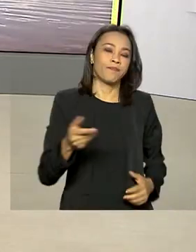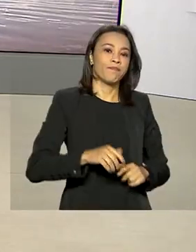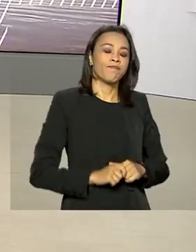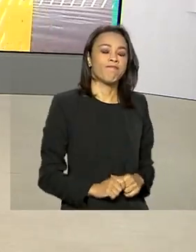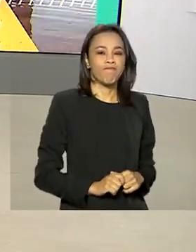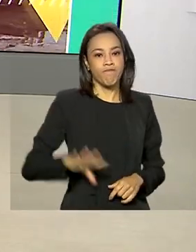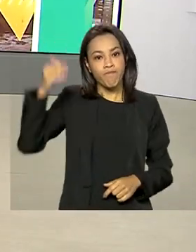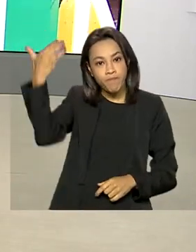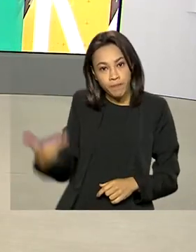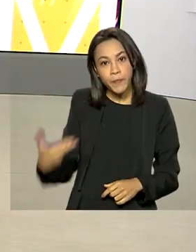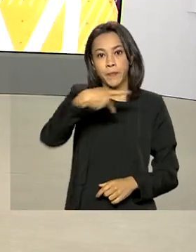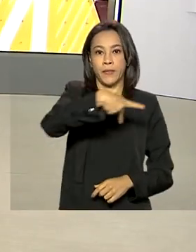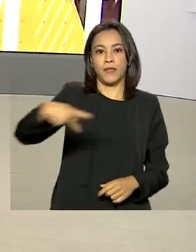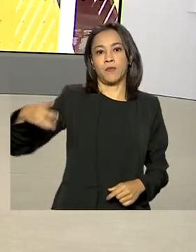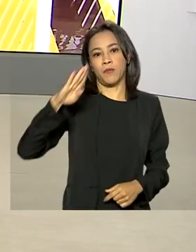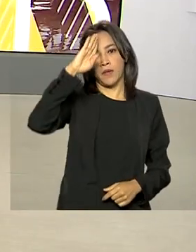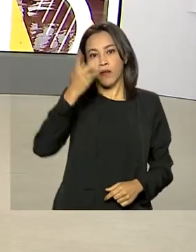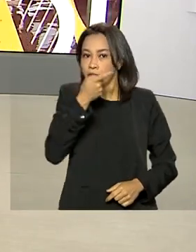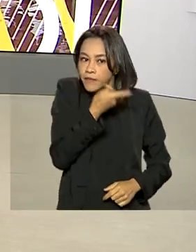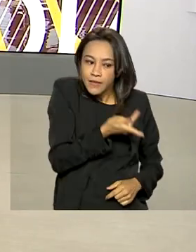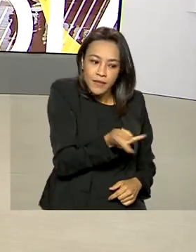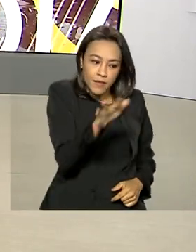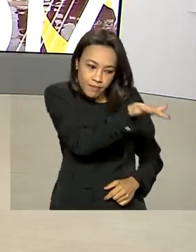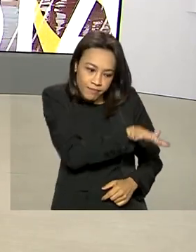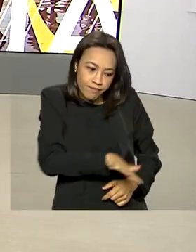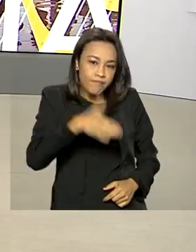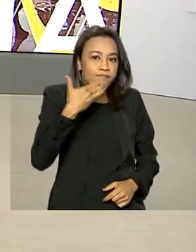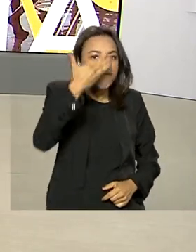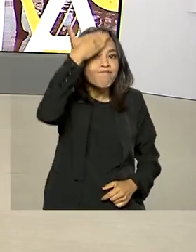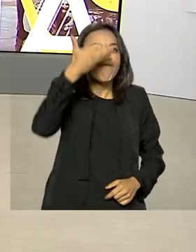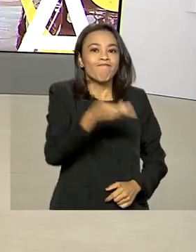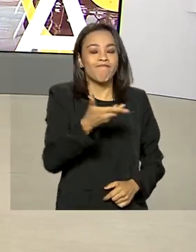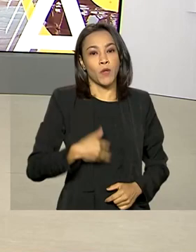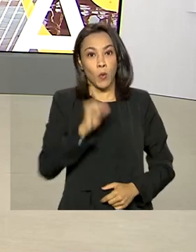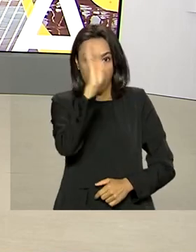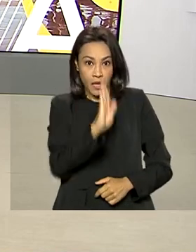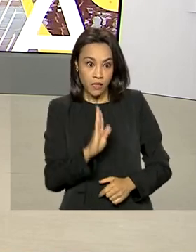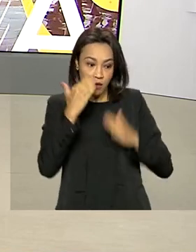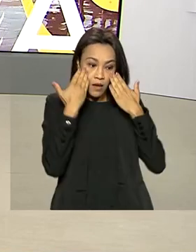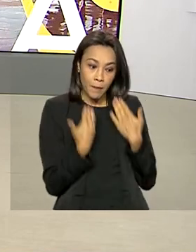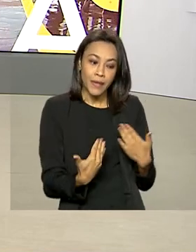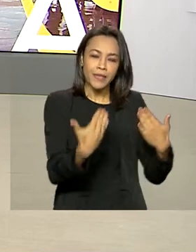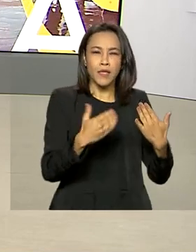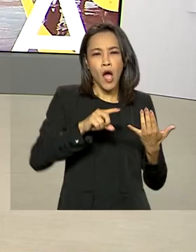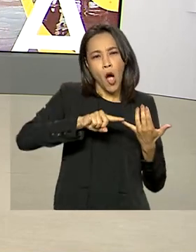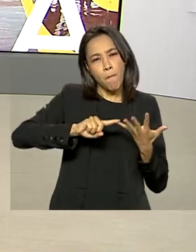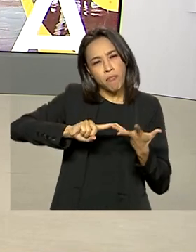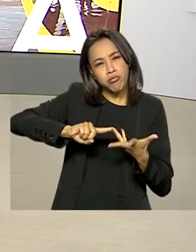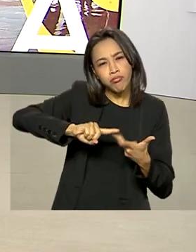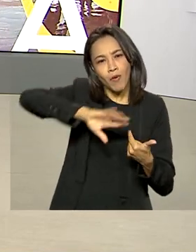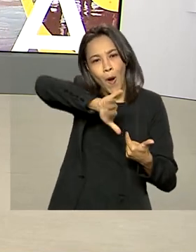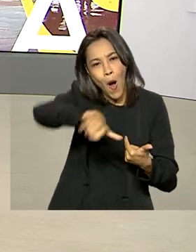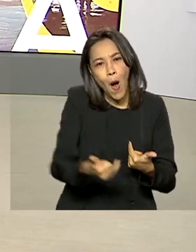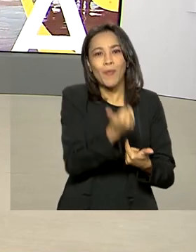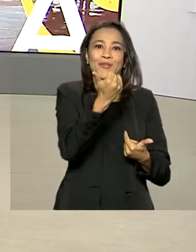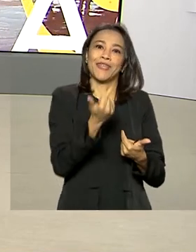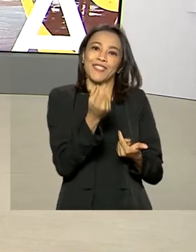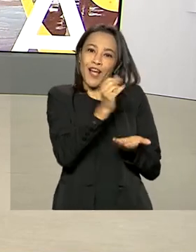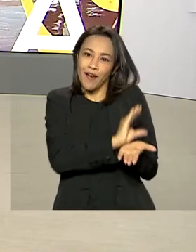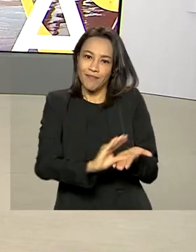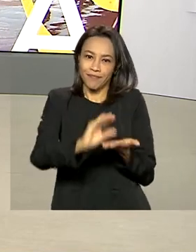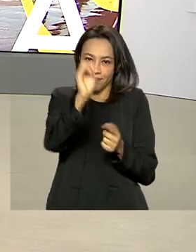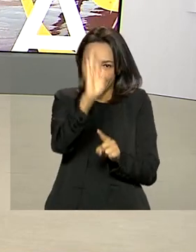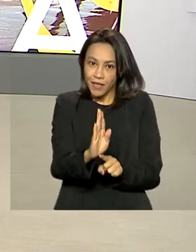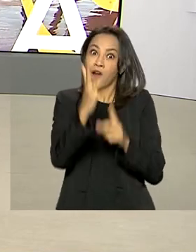O presidente Jair Bolsonaro visita os Emirados Árabes. O Brasil apresenta produtos e oportunidades de investimentos. Vamos